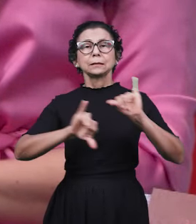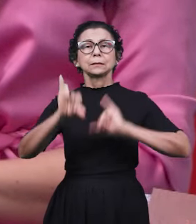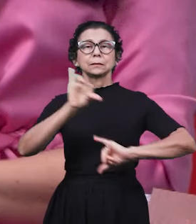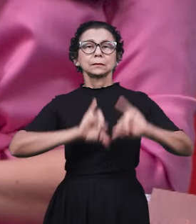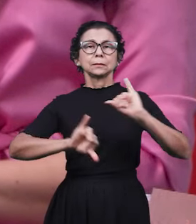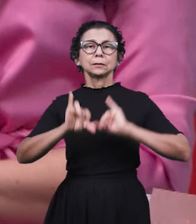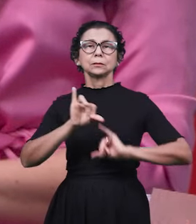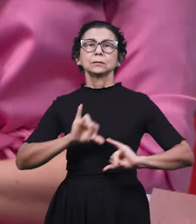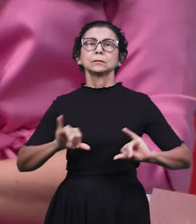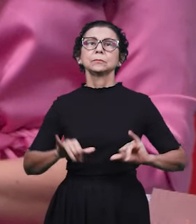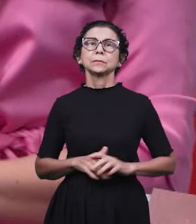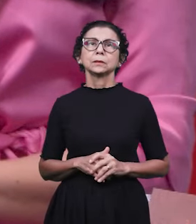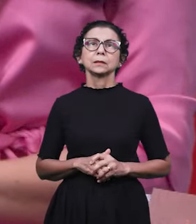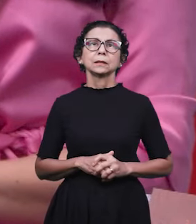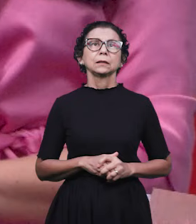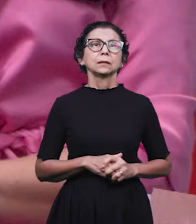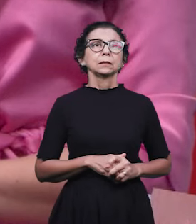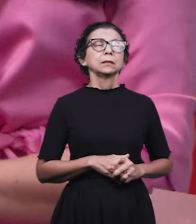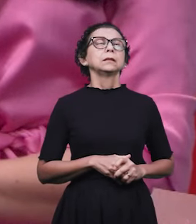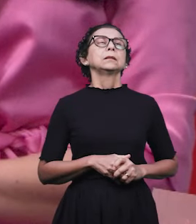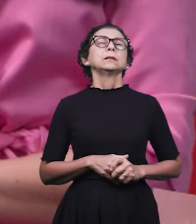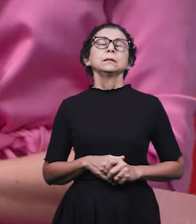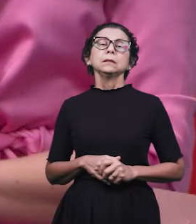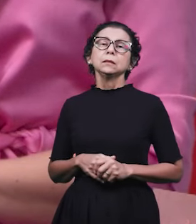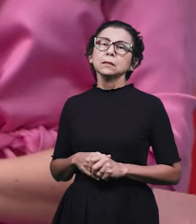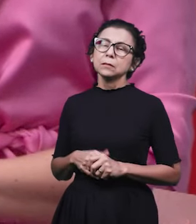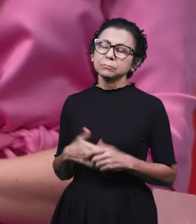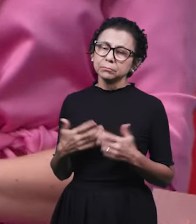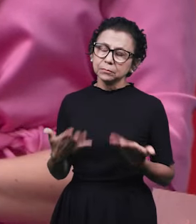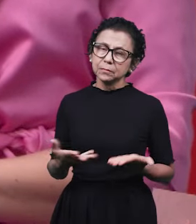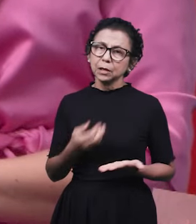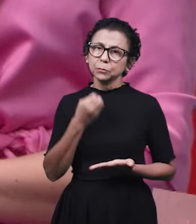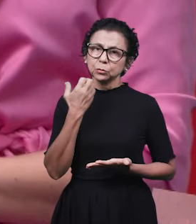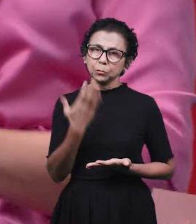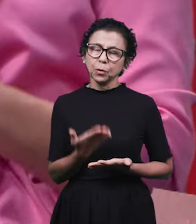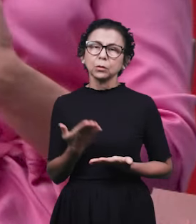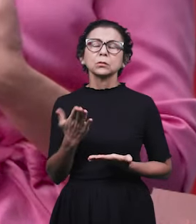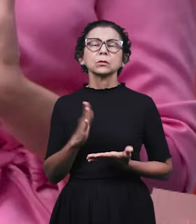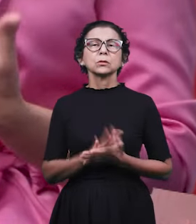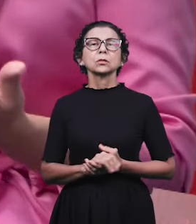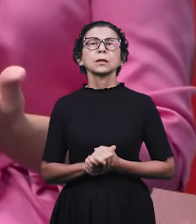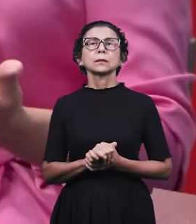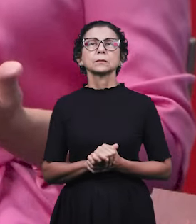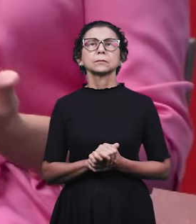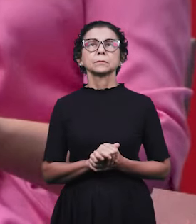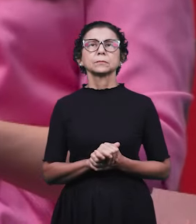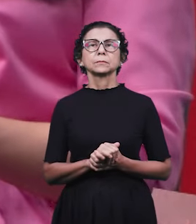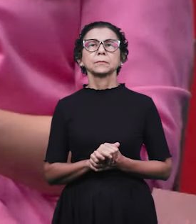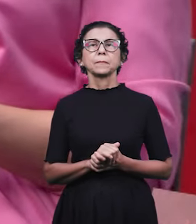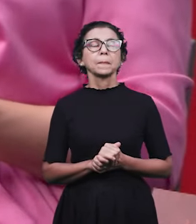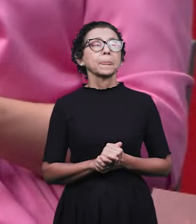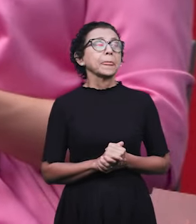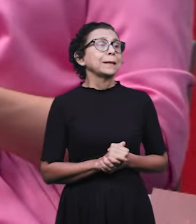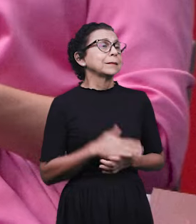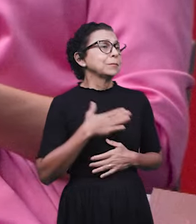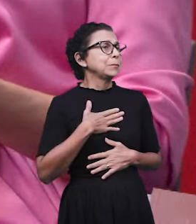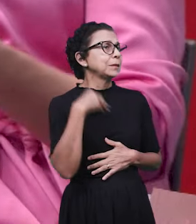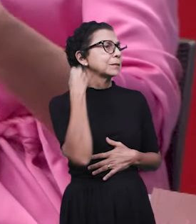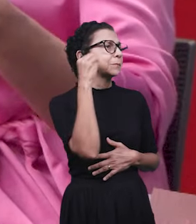possibilita, ao formar, que vá para o mercado de trabalho. Isso é maravilhoso, não é? Essa foi a minha experiência. Eu fiz o curso